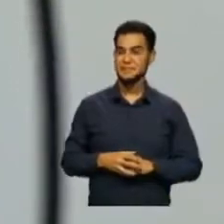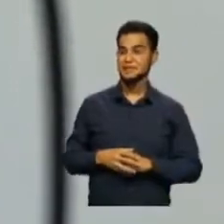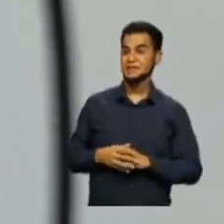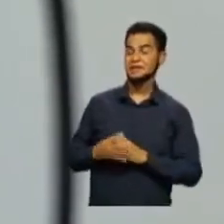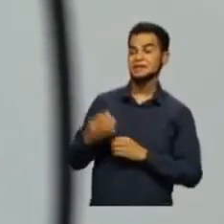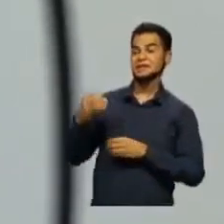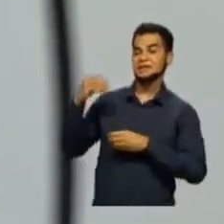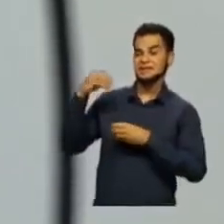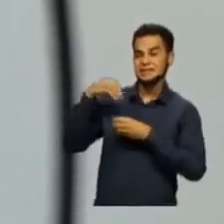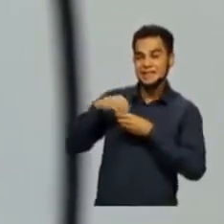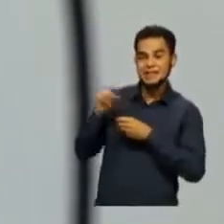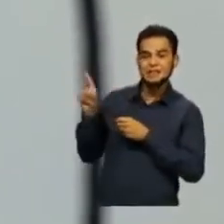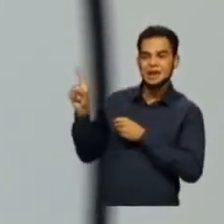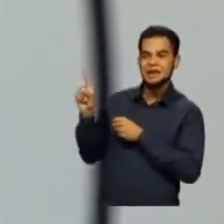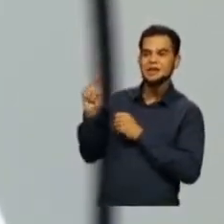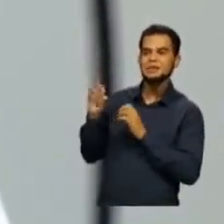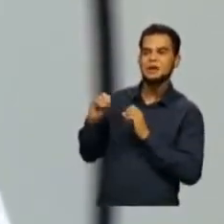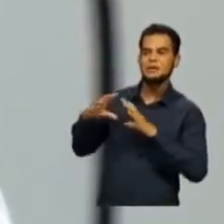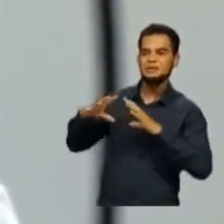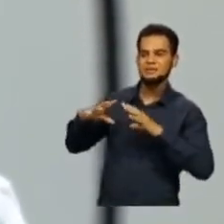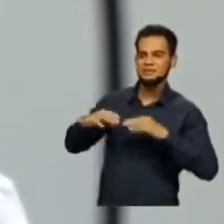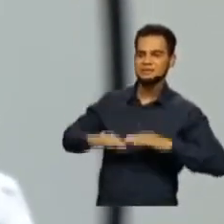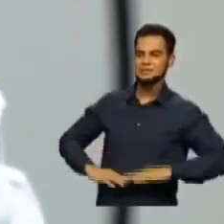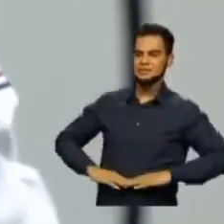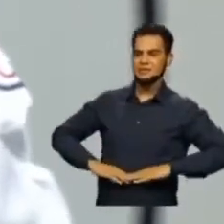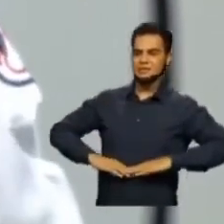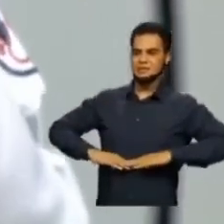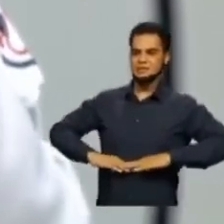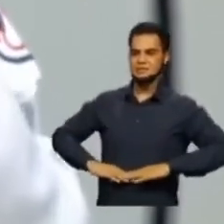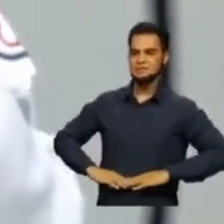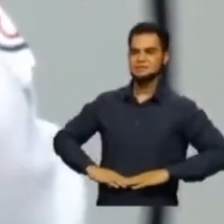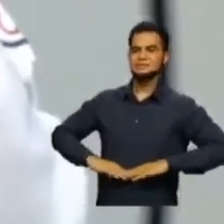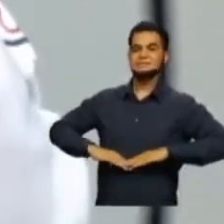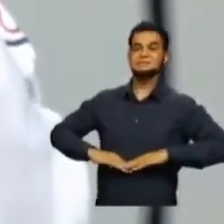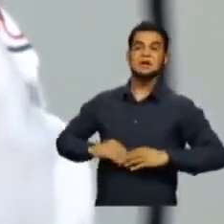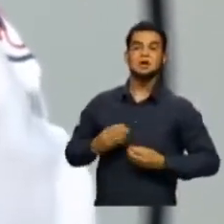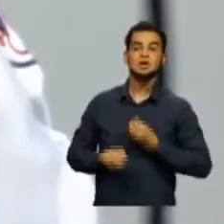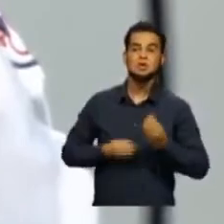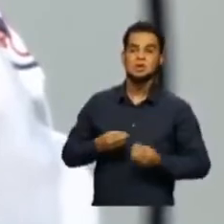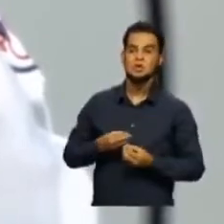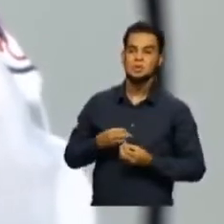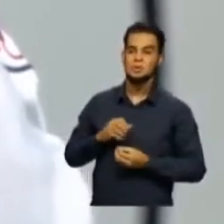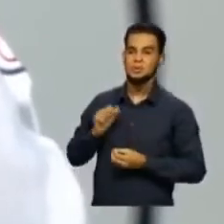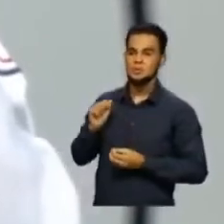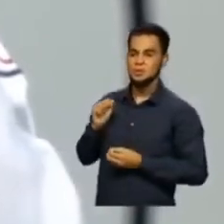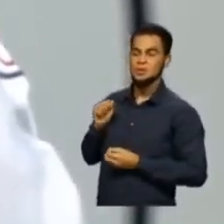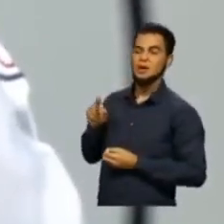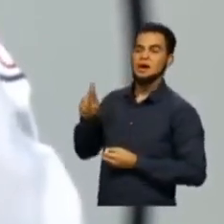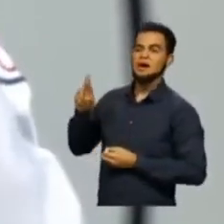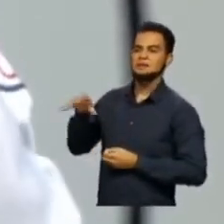o músculo diafragma. Quando o ar entra para os pulmões,